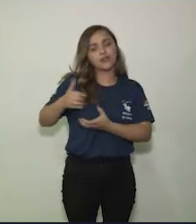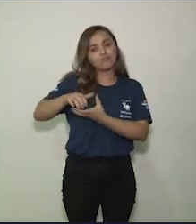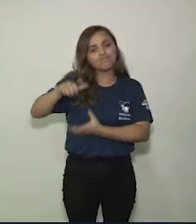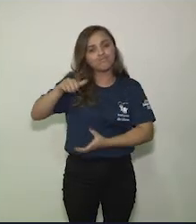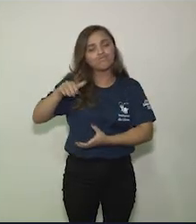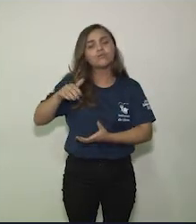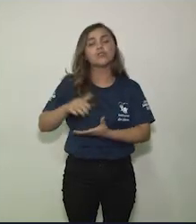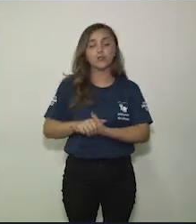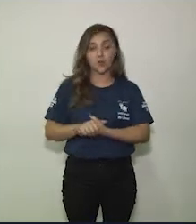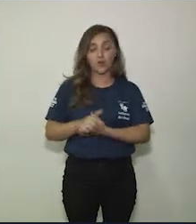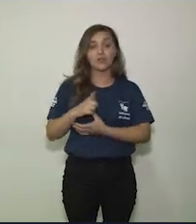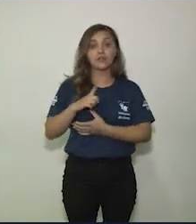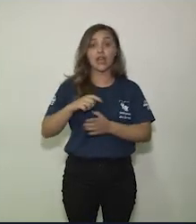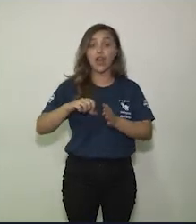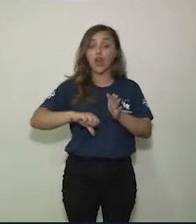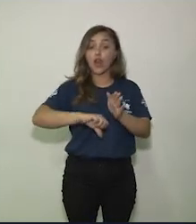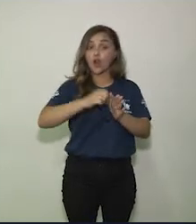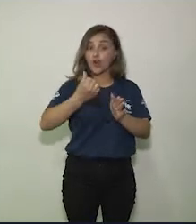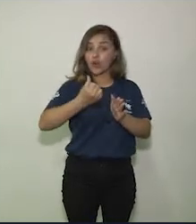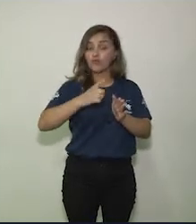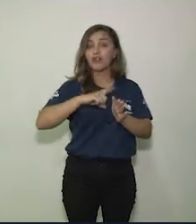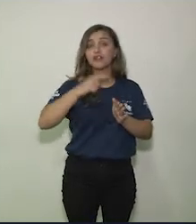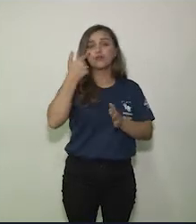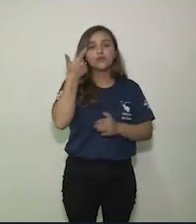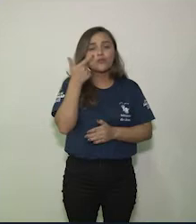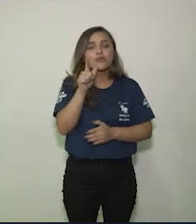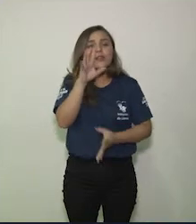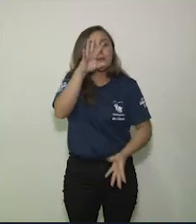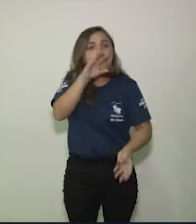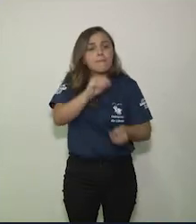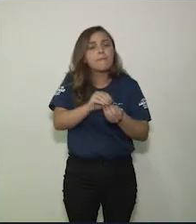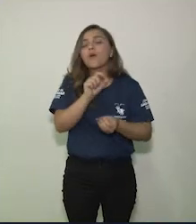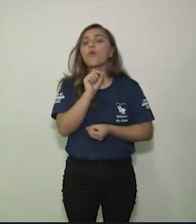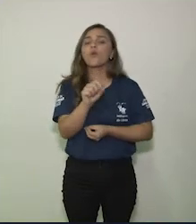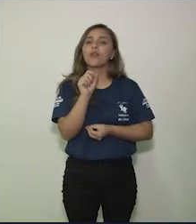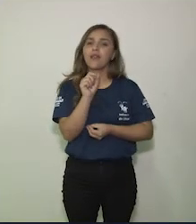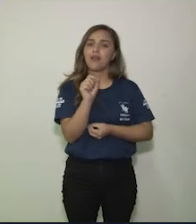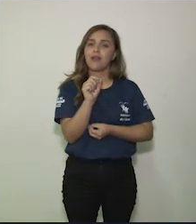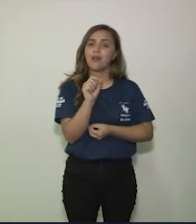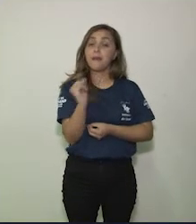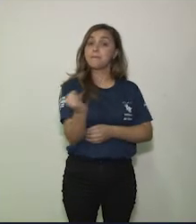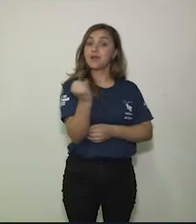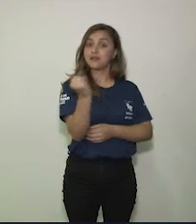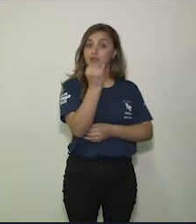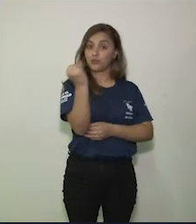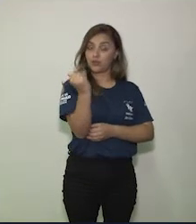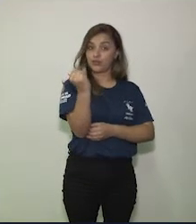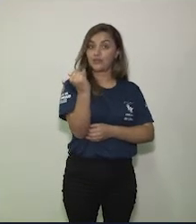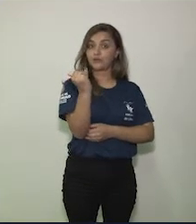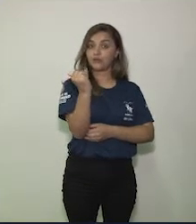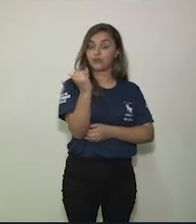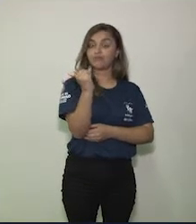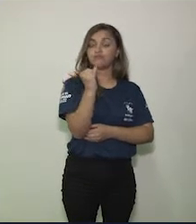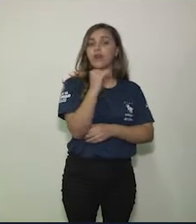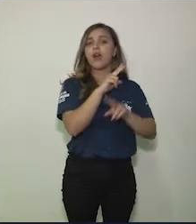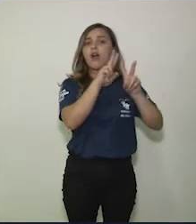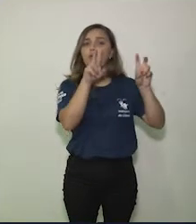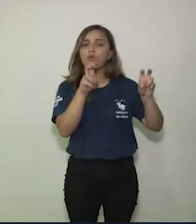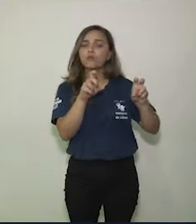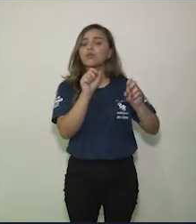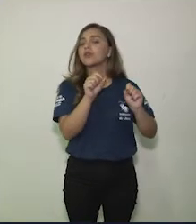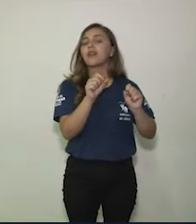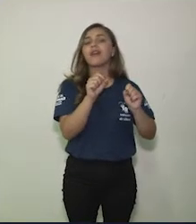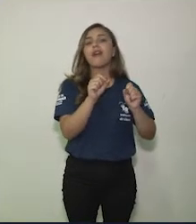vai ter uma consolidação do que mais prevalece em relação ao distanciamento social. Até o momento